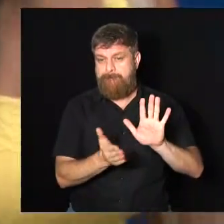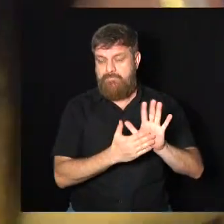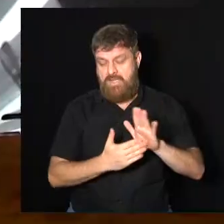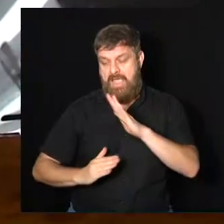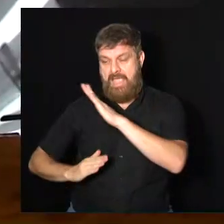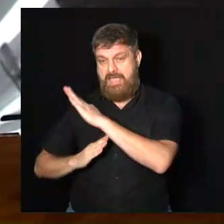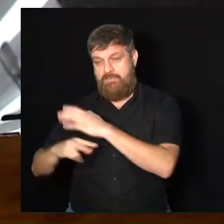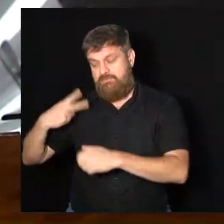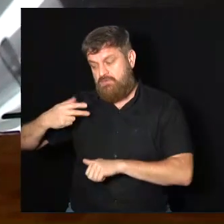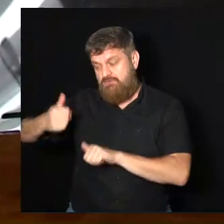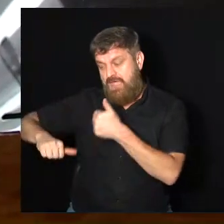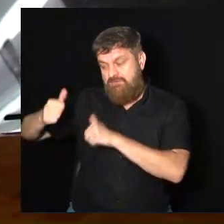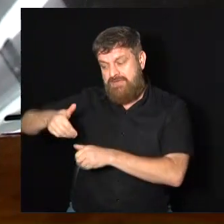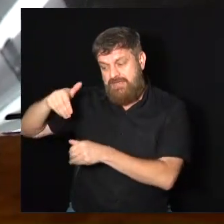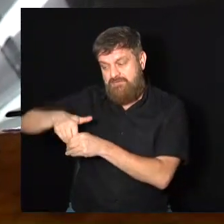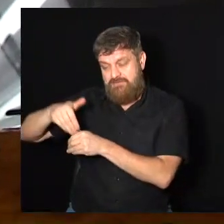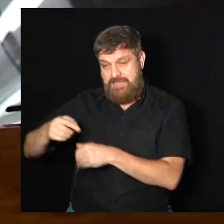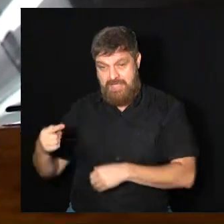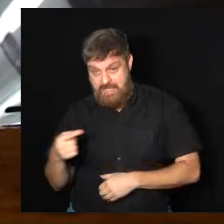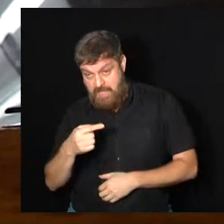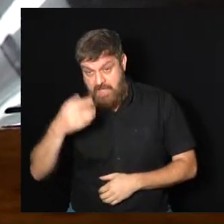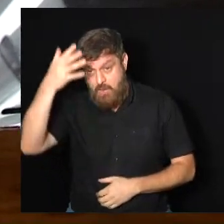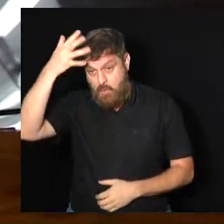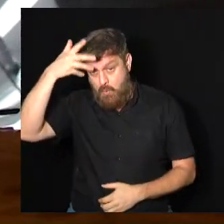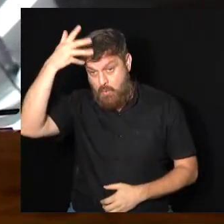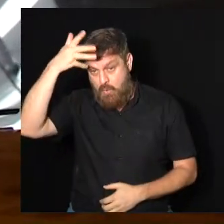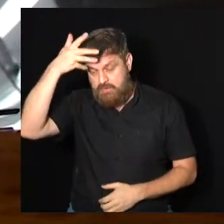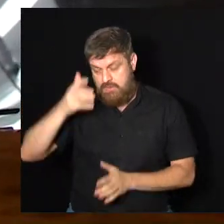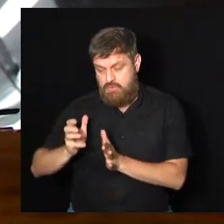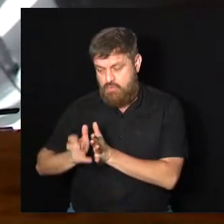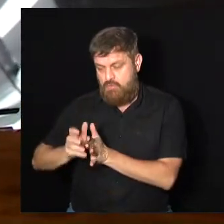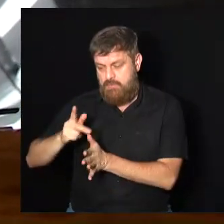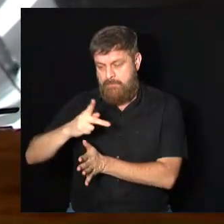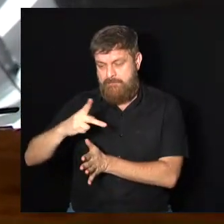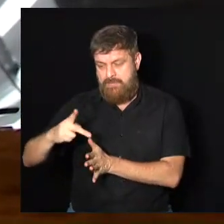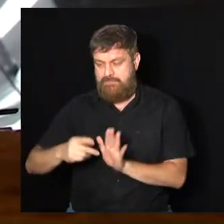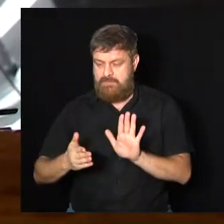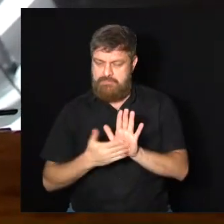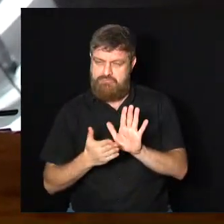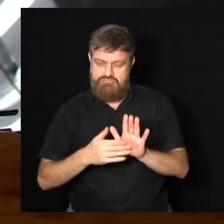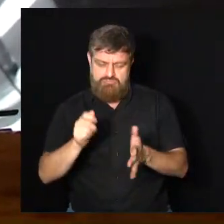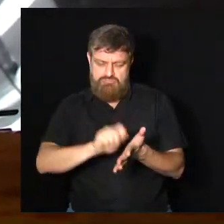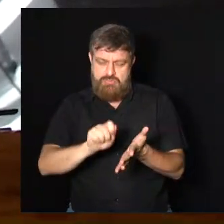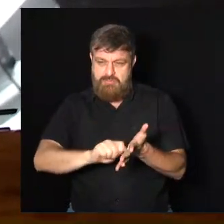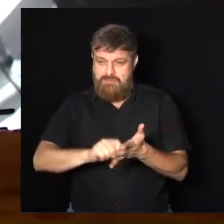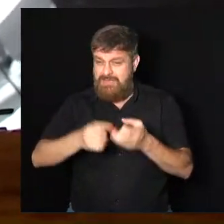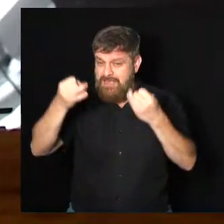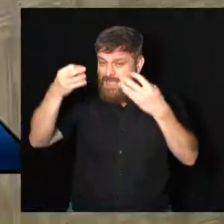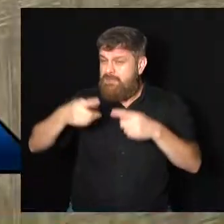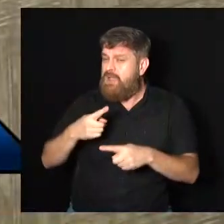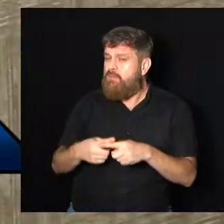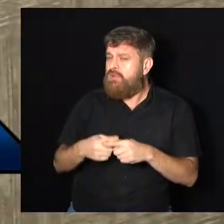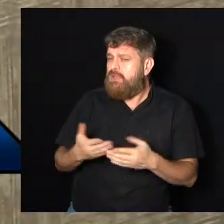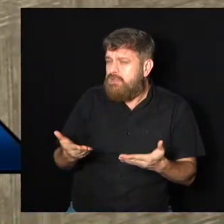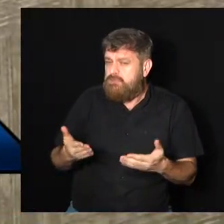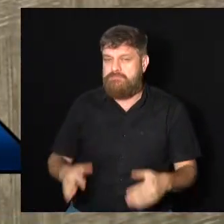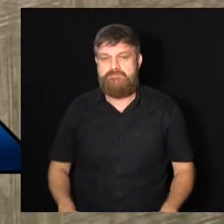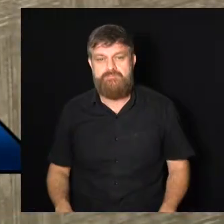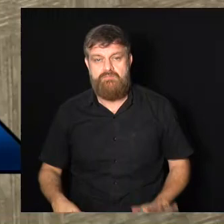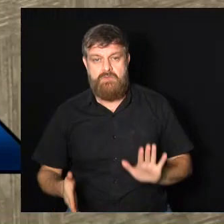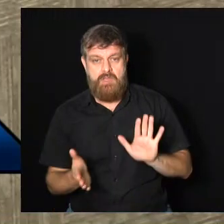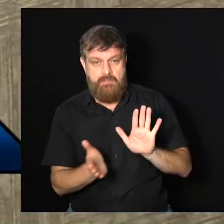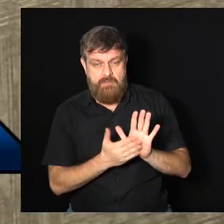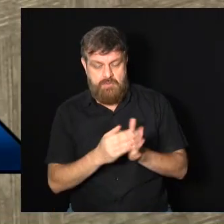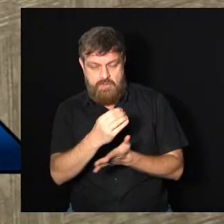na Câmara. O vereador Rodrigo da Farmadique, do PP, autor do projeto, explica sua necessidade. Uma proposta de um